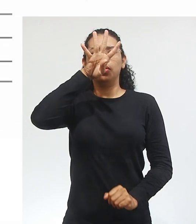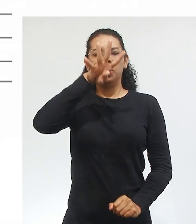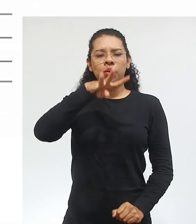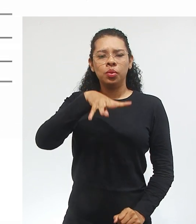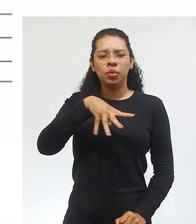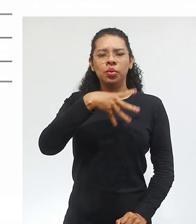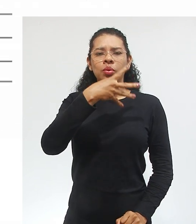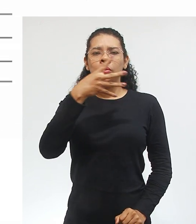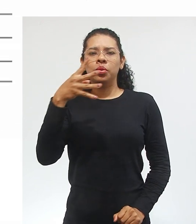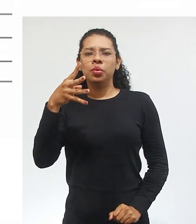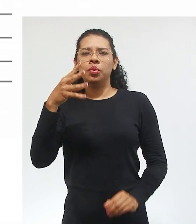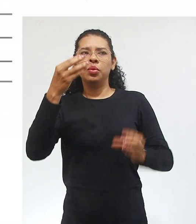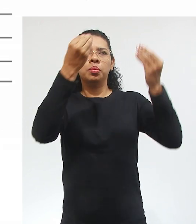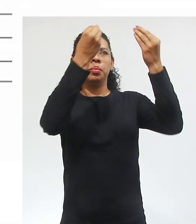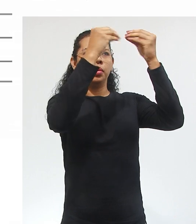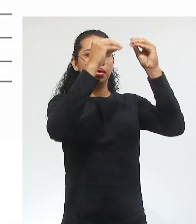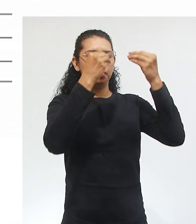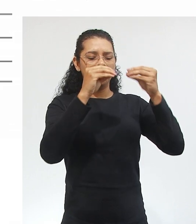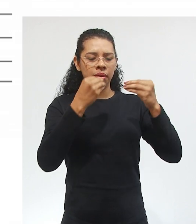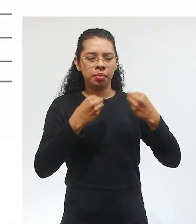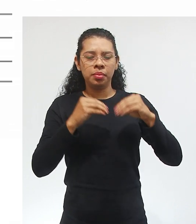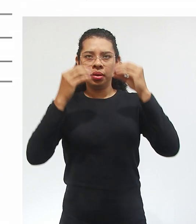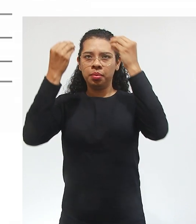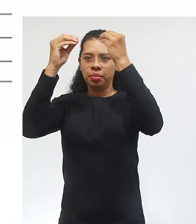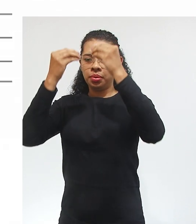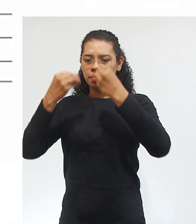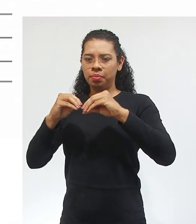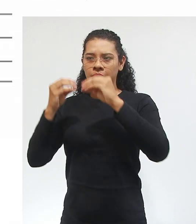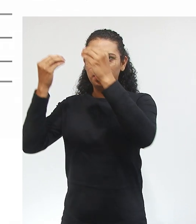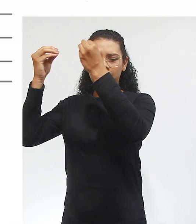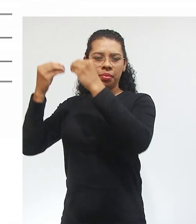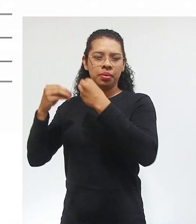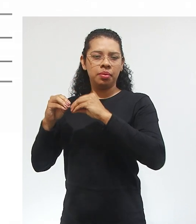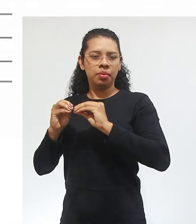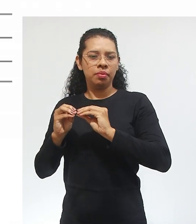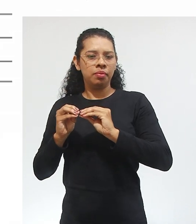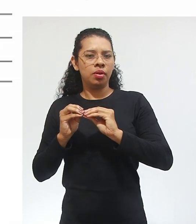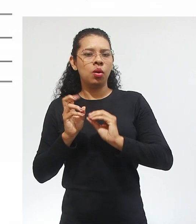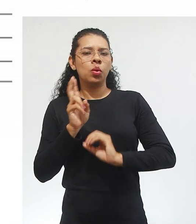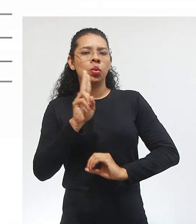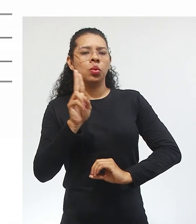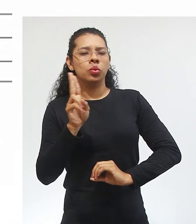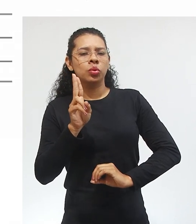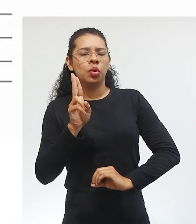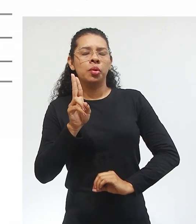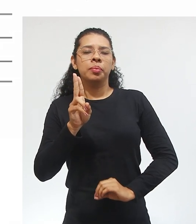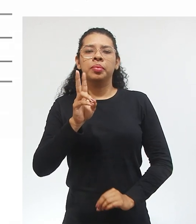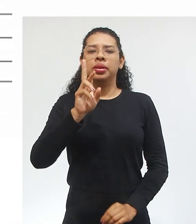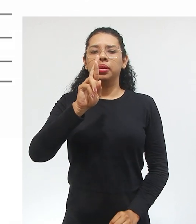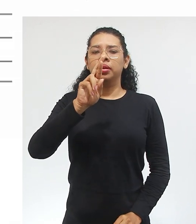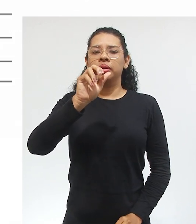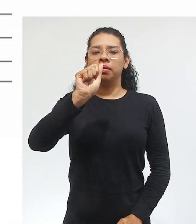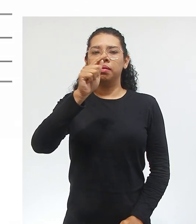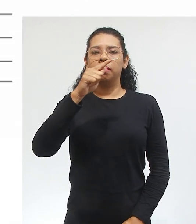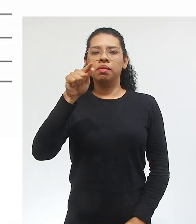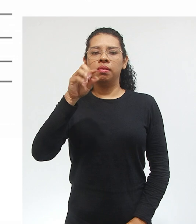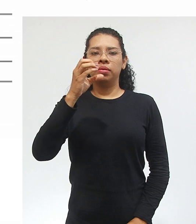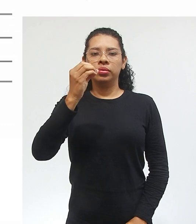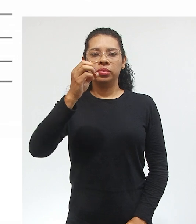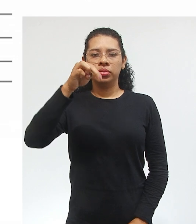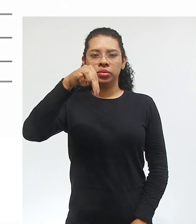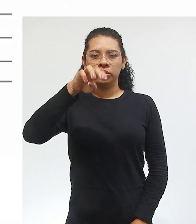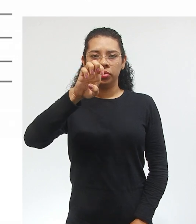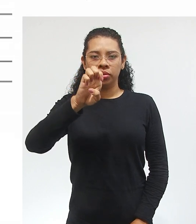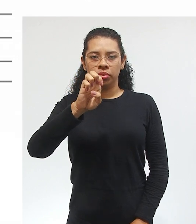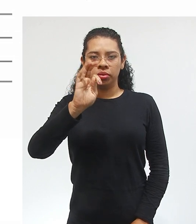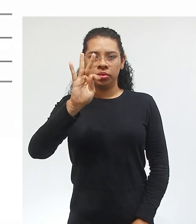Lançar todos esses lançamentos lá no meu, que a gente fala razonetes, tá? Então, aqui que